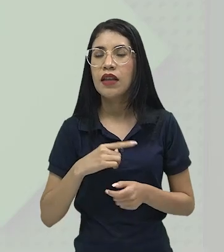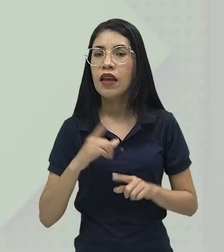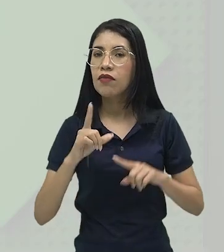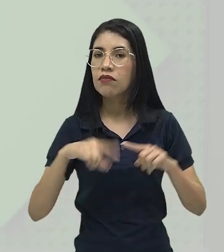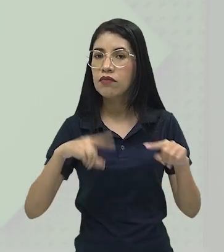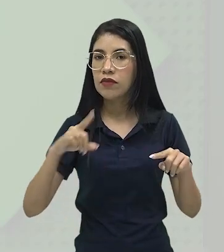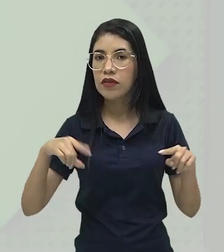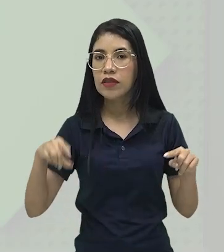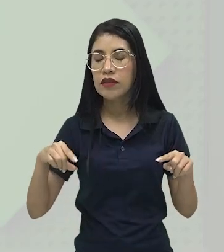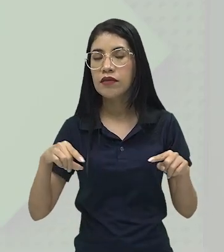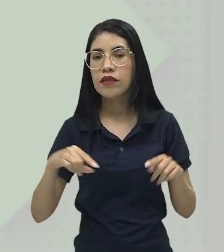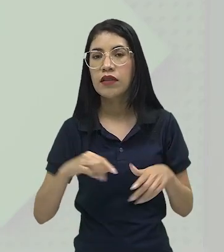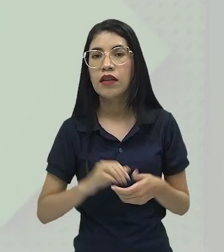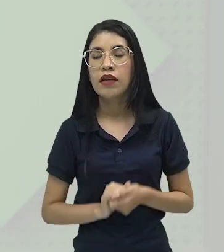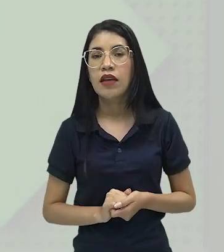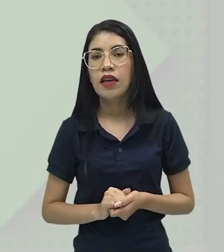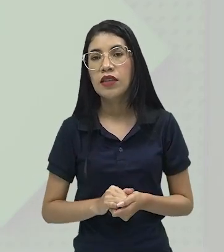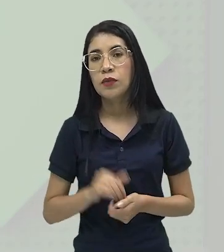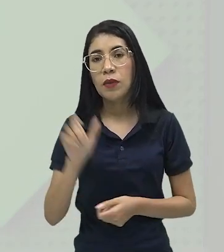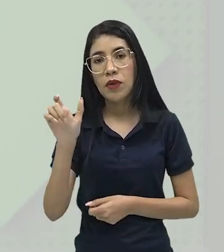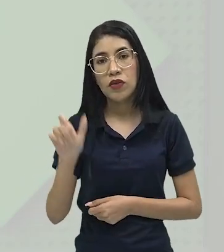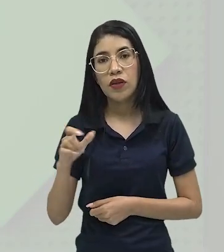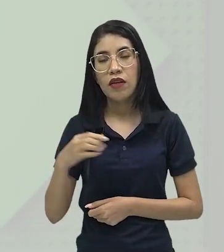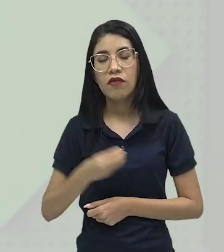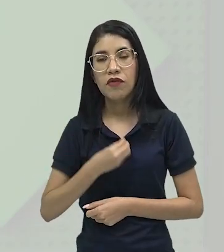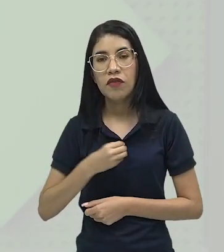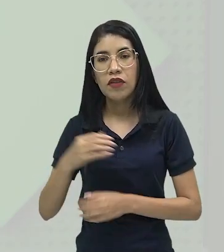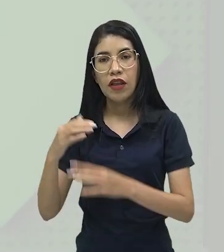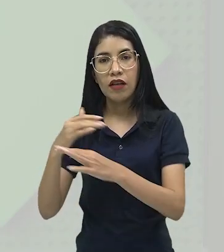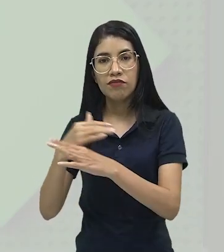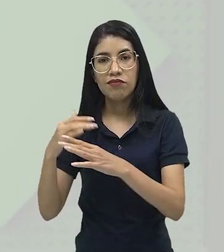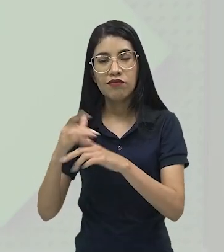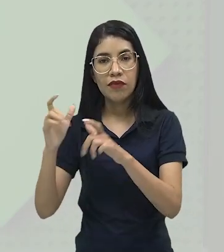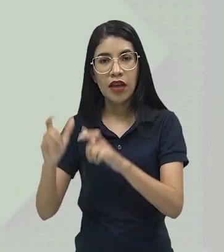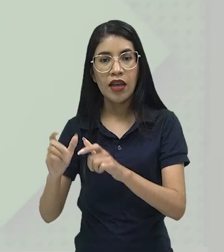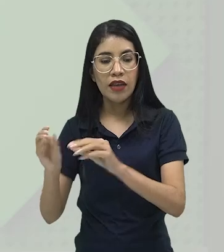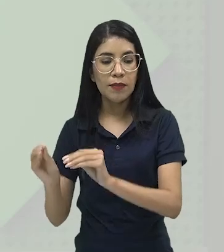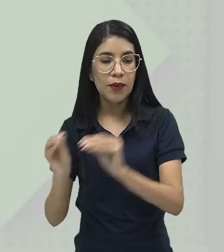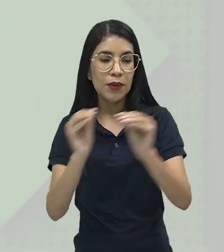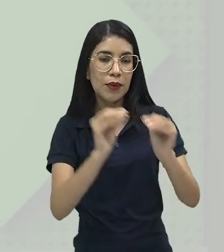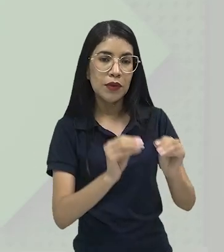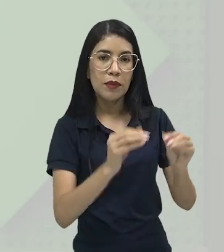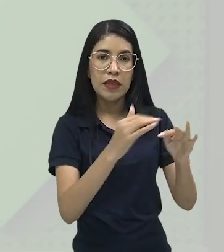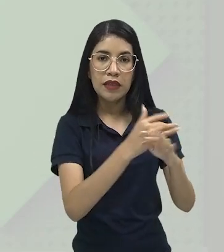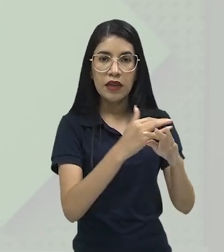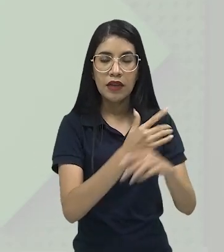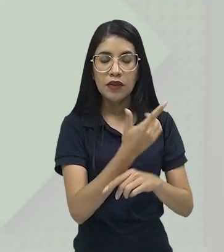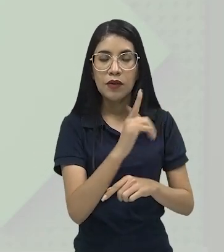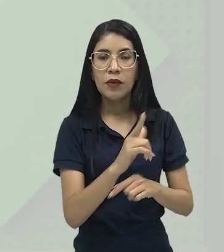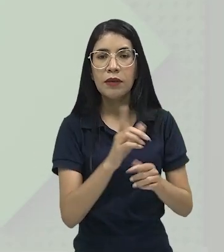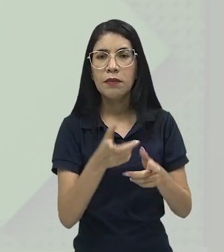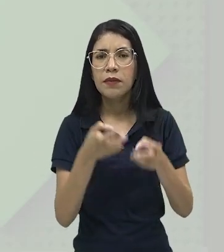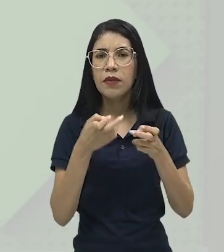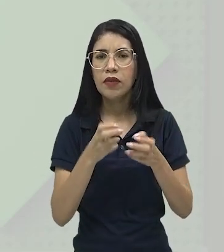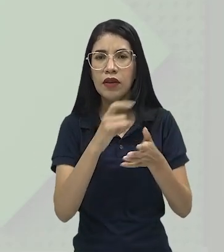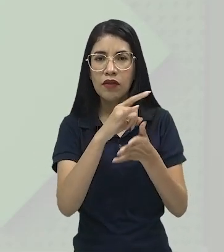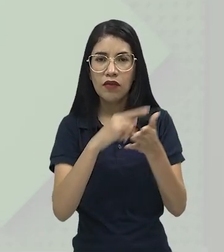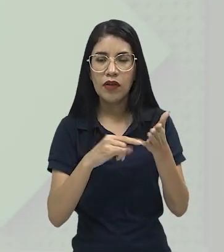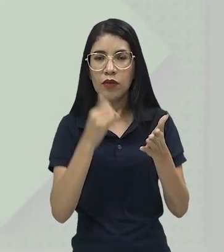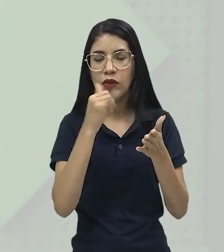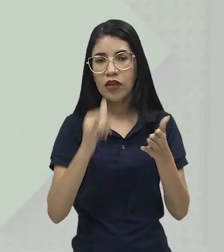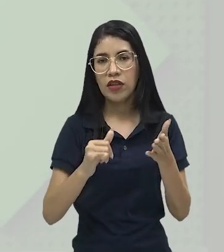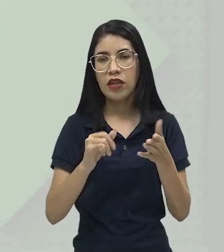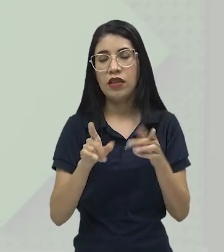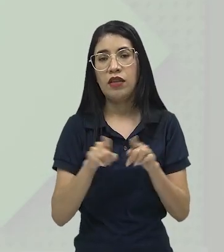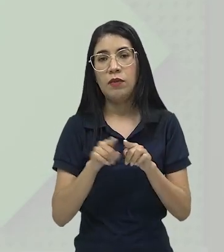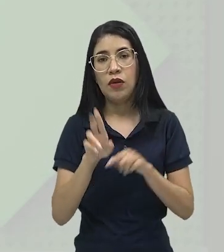variação, né? Muitas vezes a pessoa mora em uma cidade, se deslocou para outra, observou que a conta de energia com o mesmo consumo